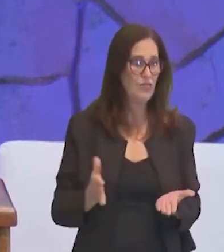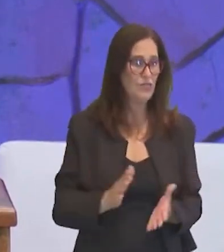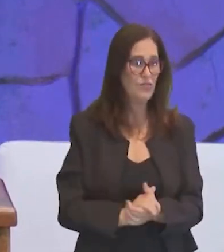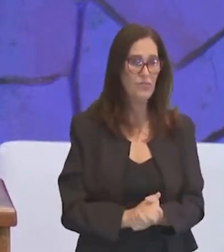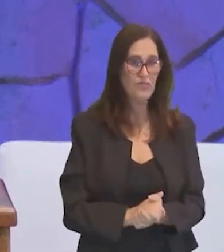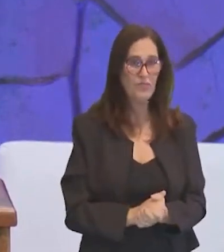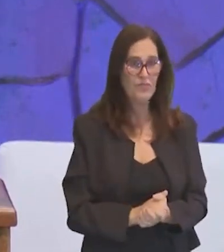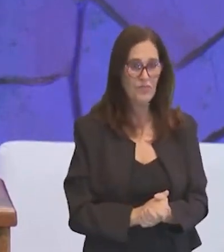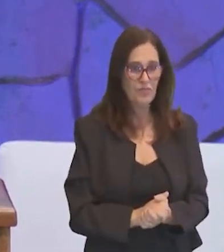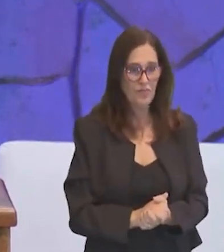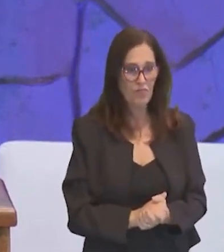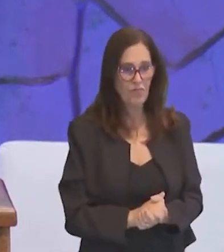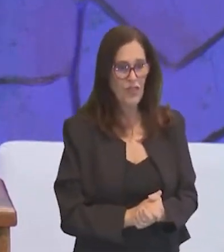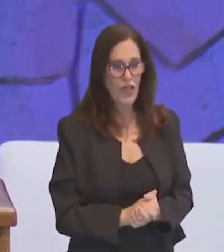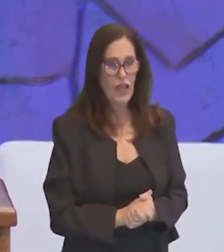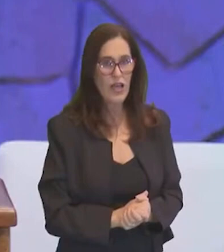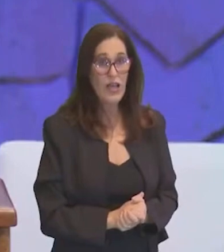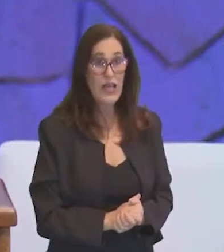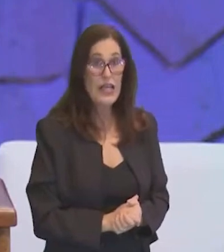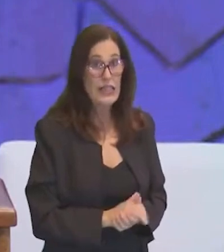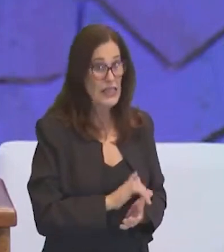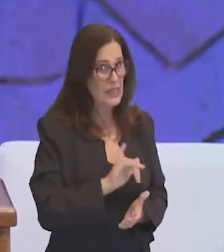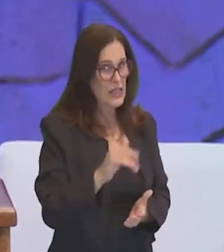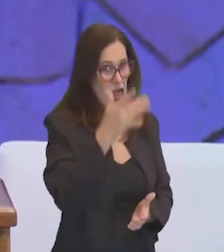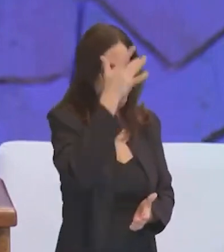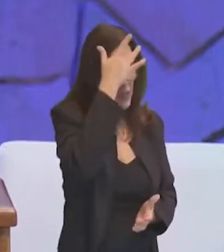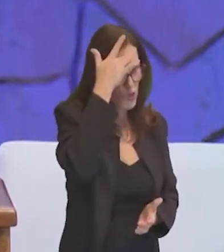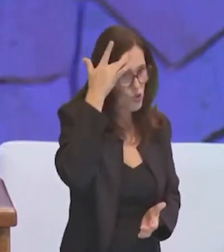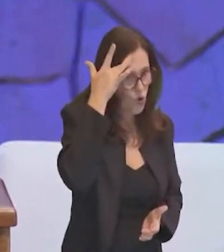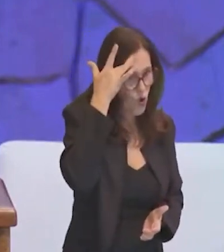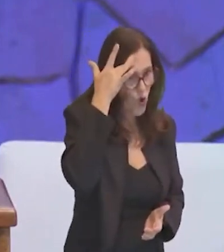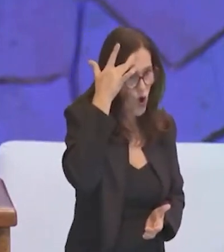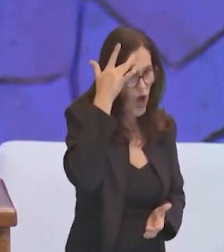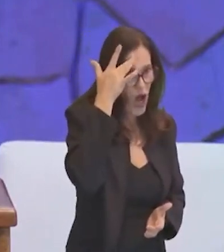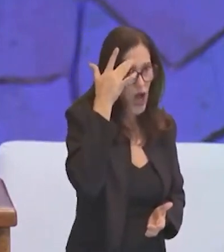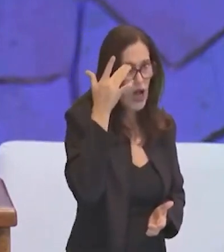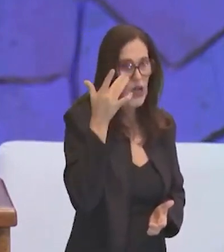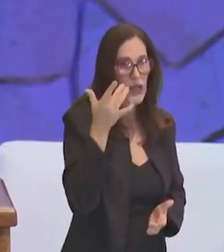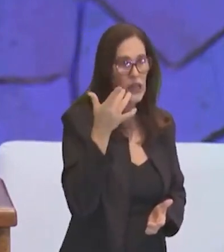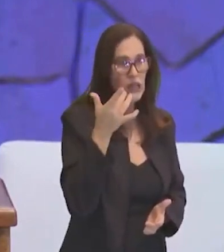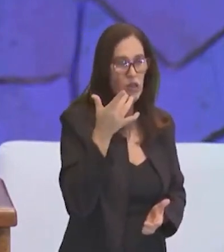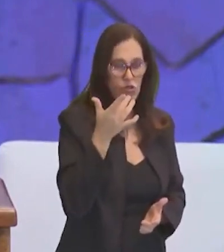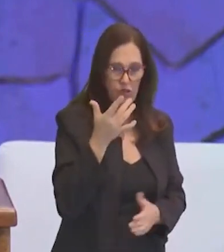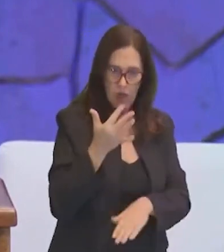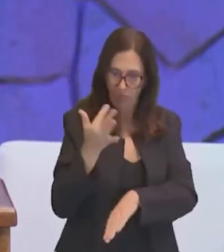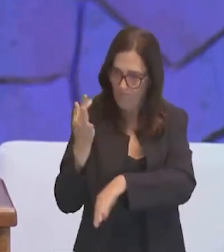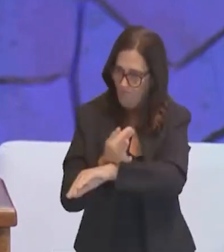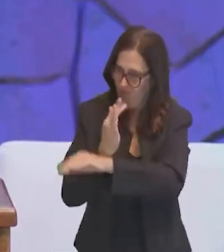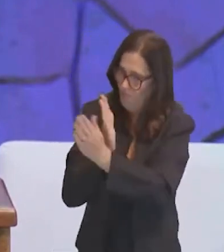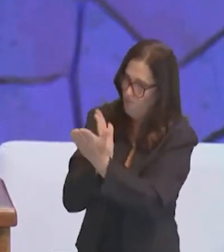E aqueles que porventura não tiveram a determinação